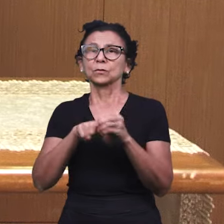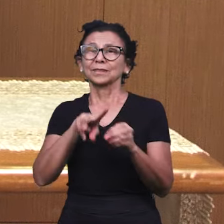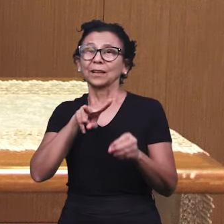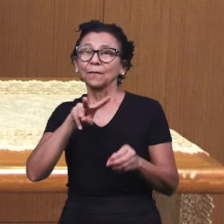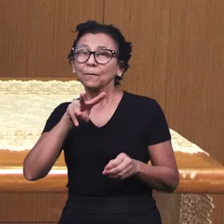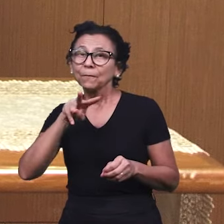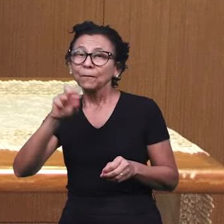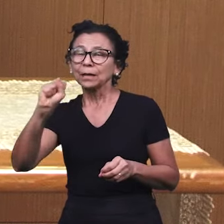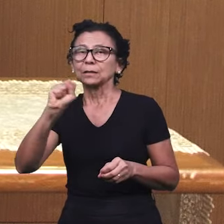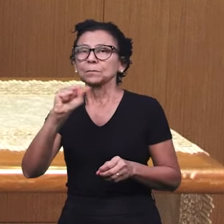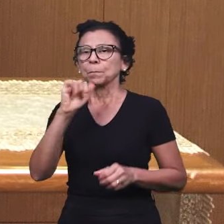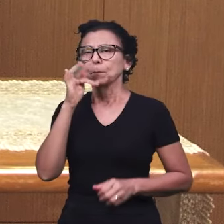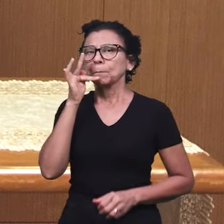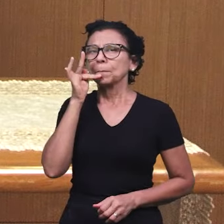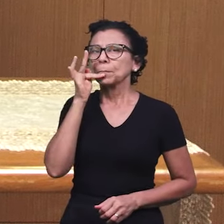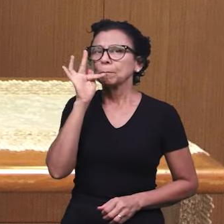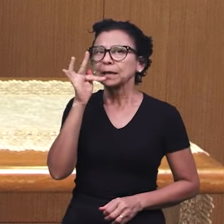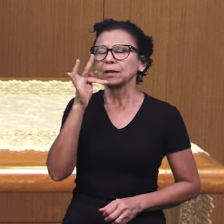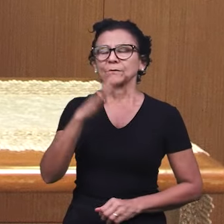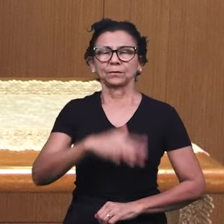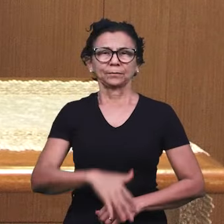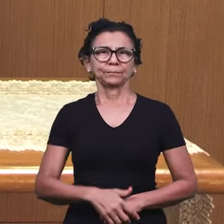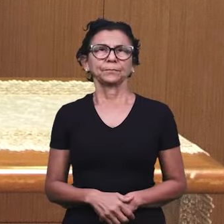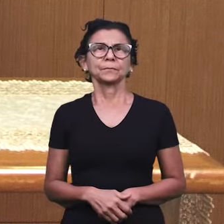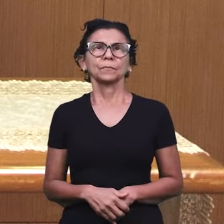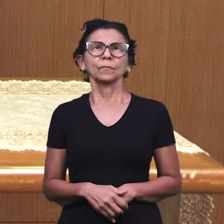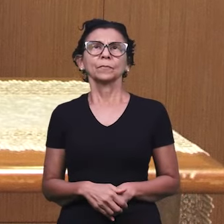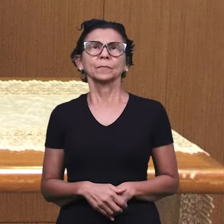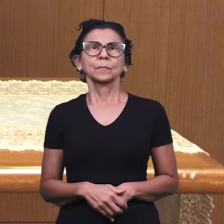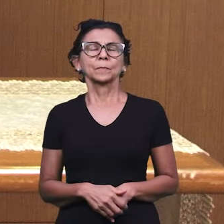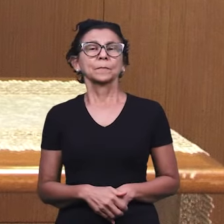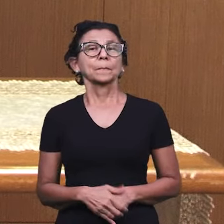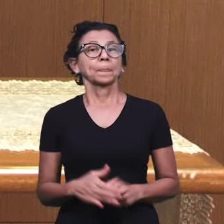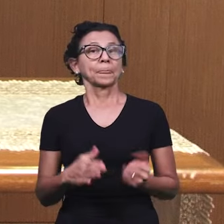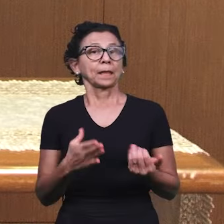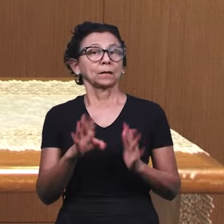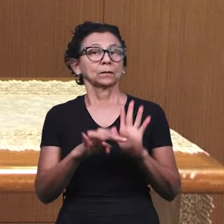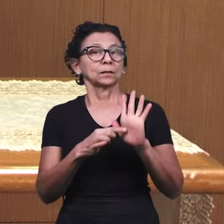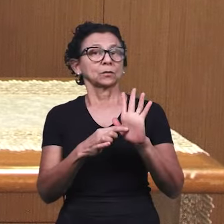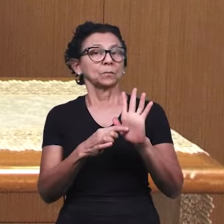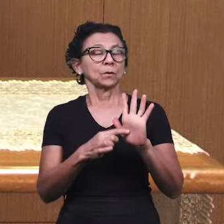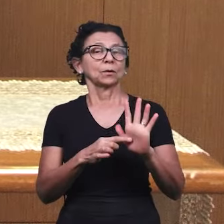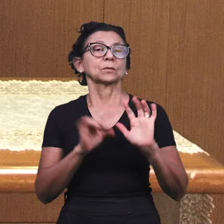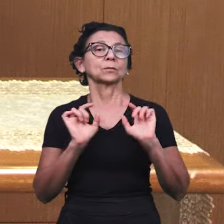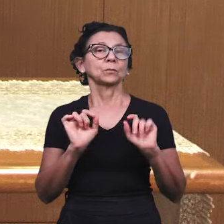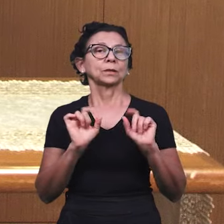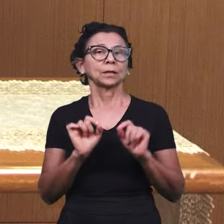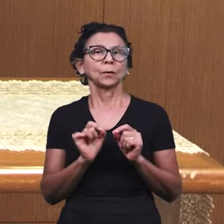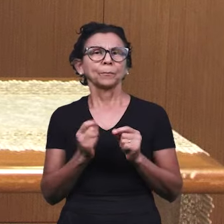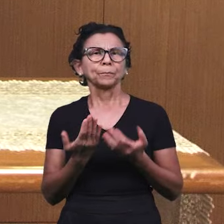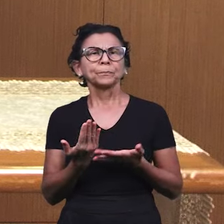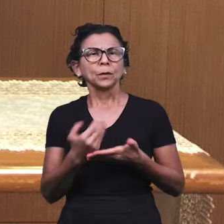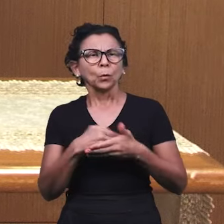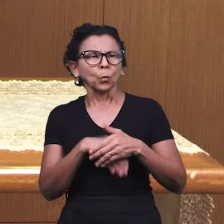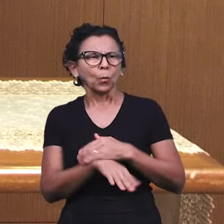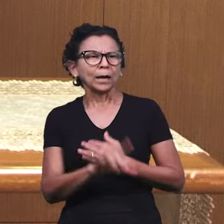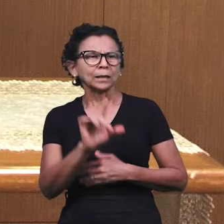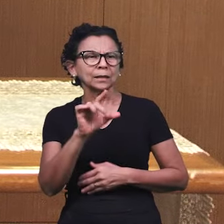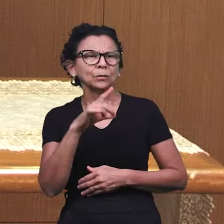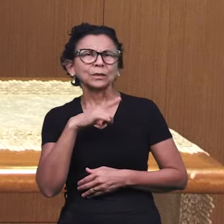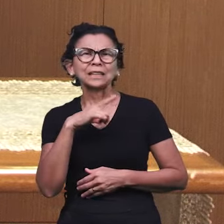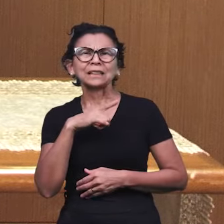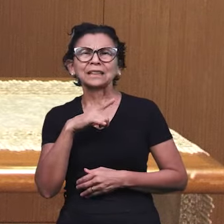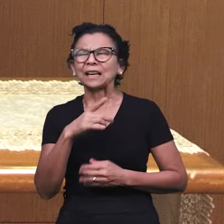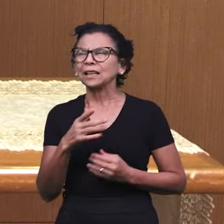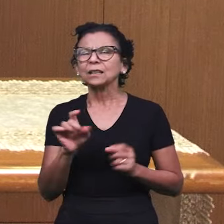esse tempo que nós estamos vivendo, o tempo do breve. Aí a palavra fala bem assim: guarda o que tens.